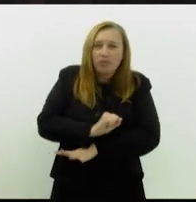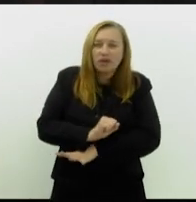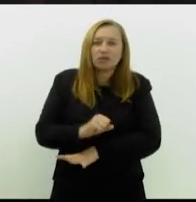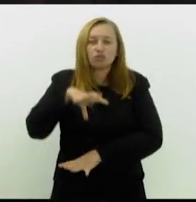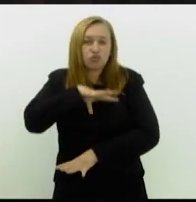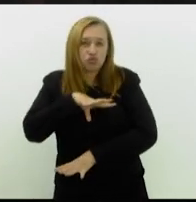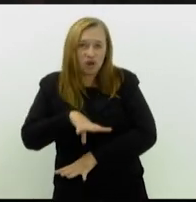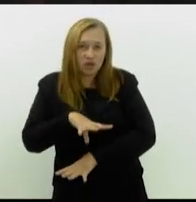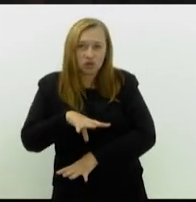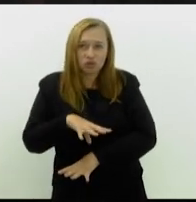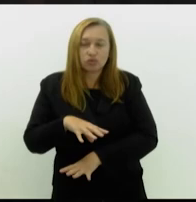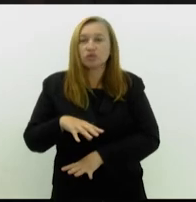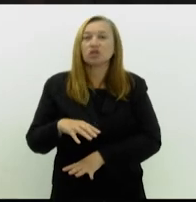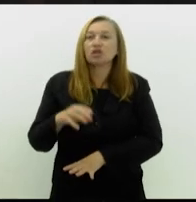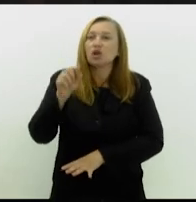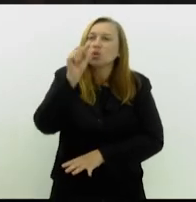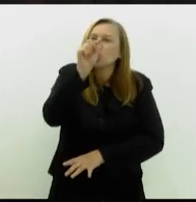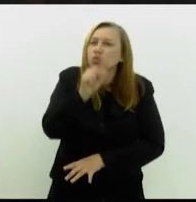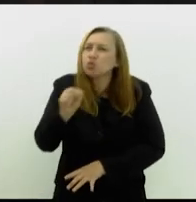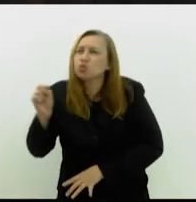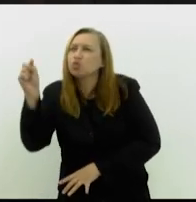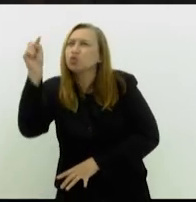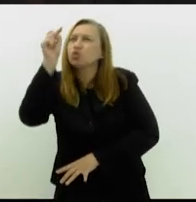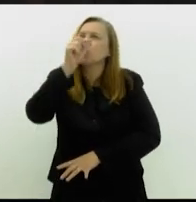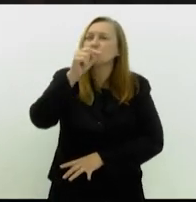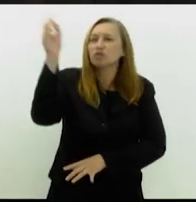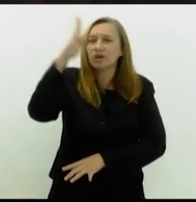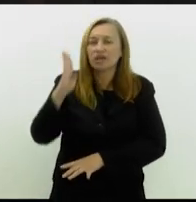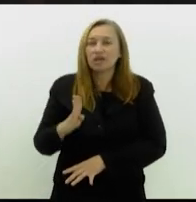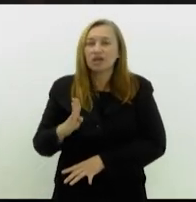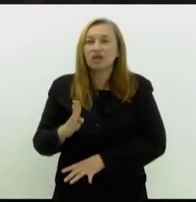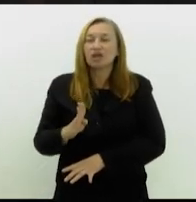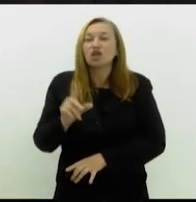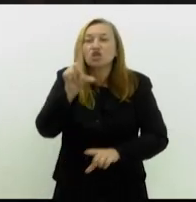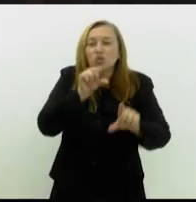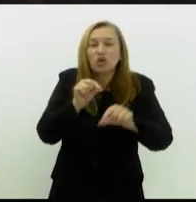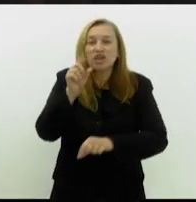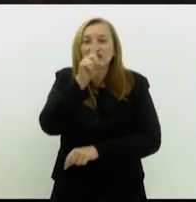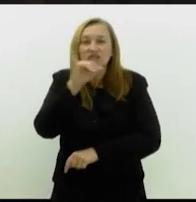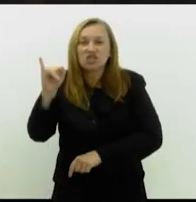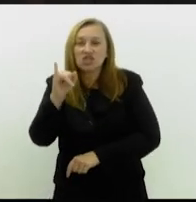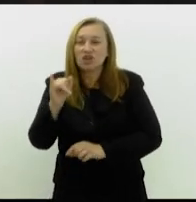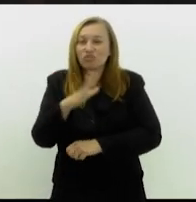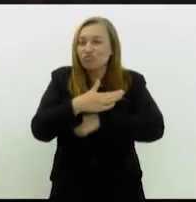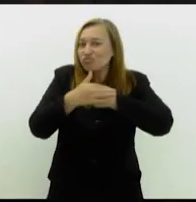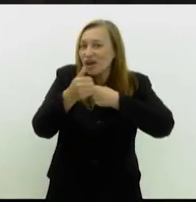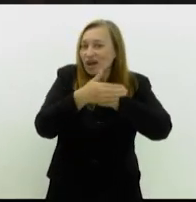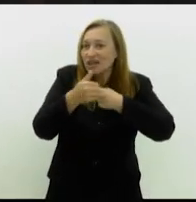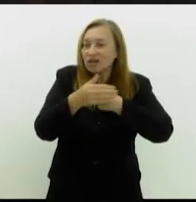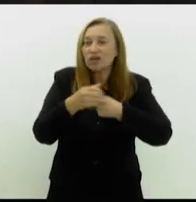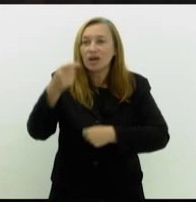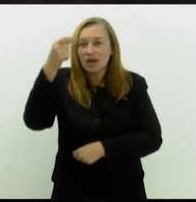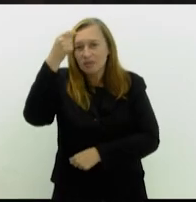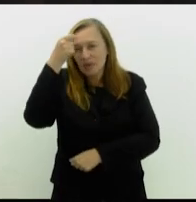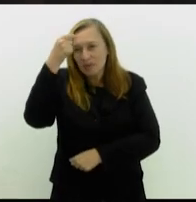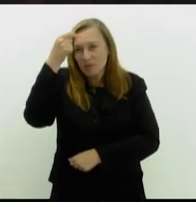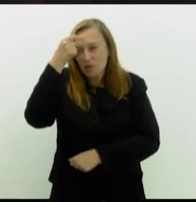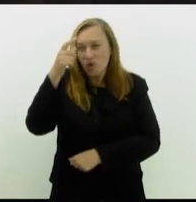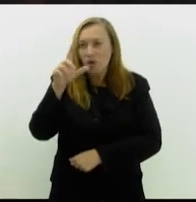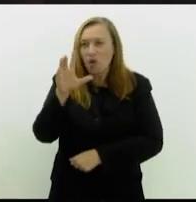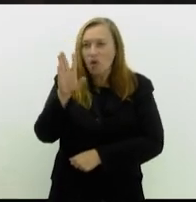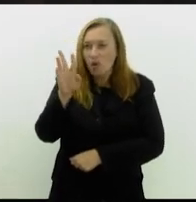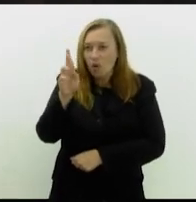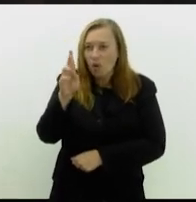Gama escolhi essa data com muito carinho em memória ao nosso eterno Roberto